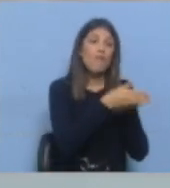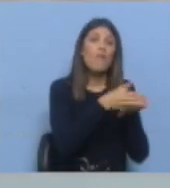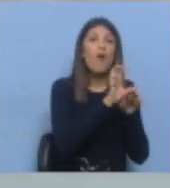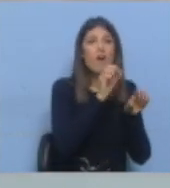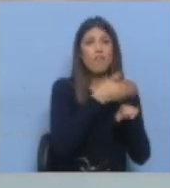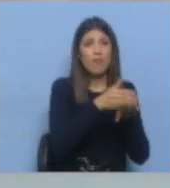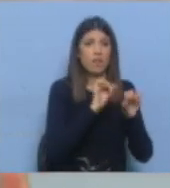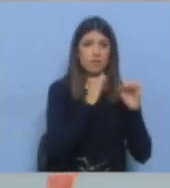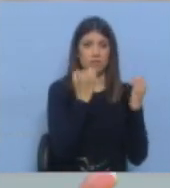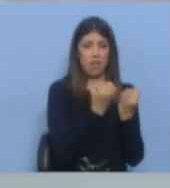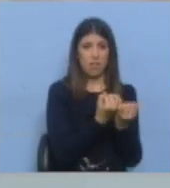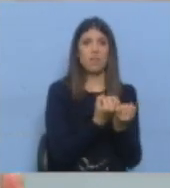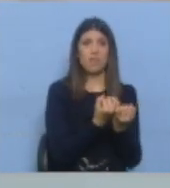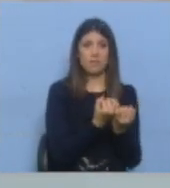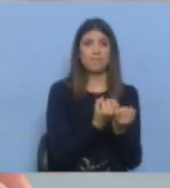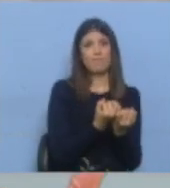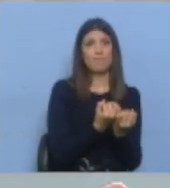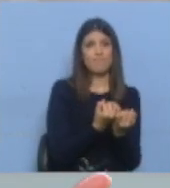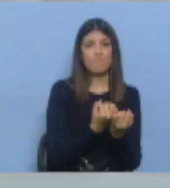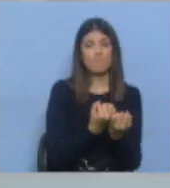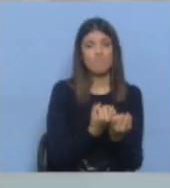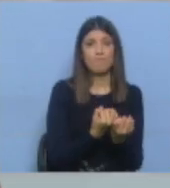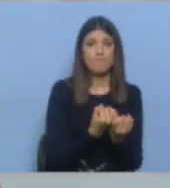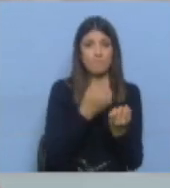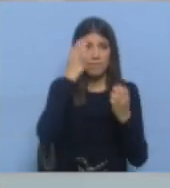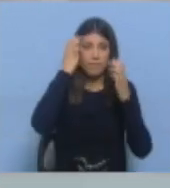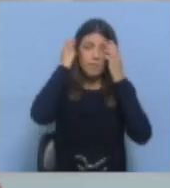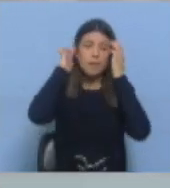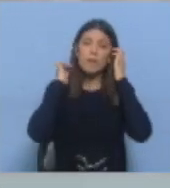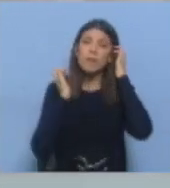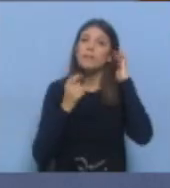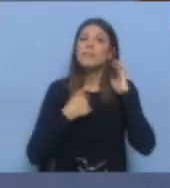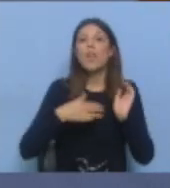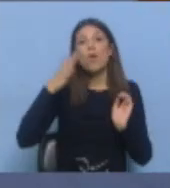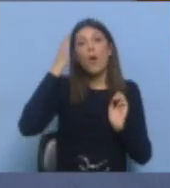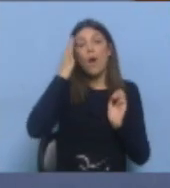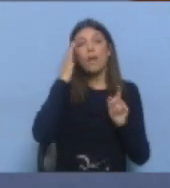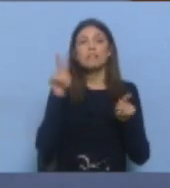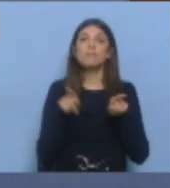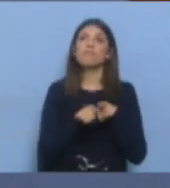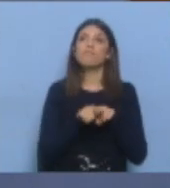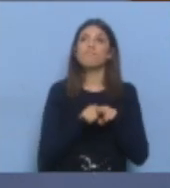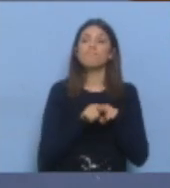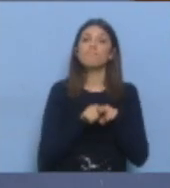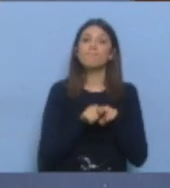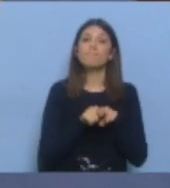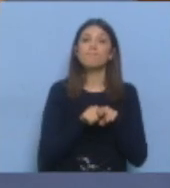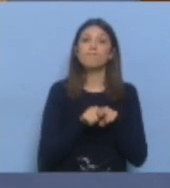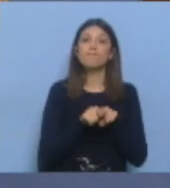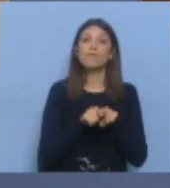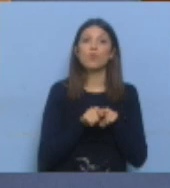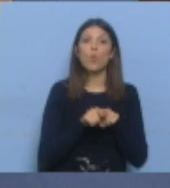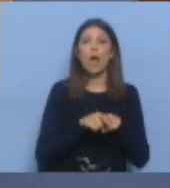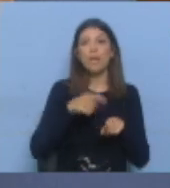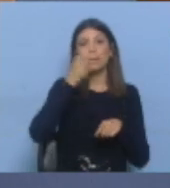as urbanas, mas são também de todo este nível humano. E eu acho que isso é um fator que levou muita